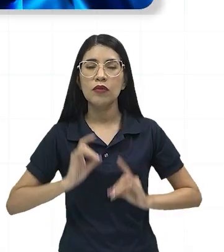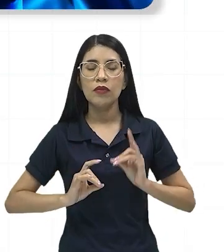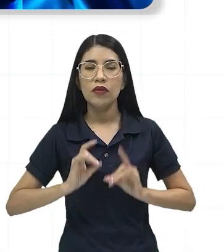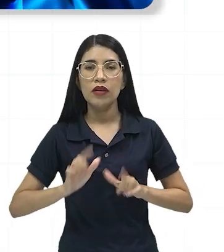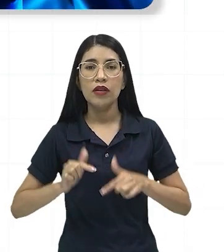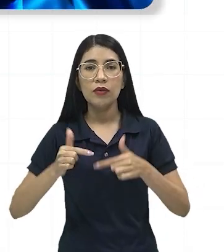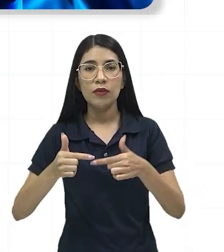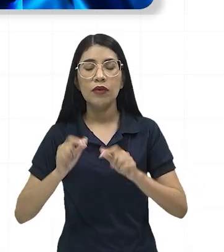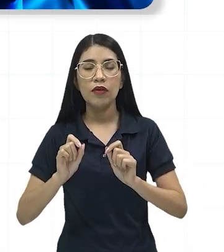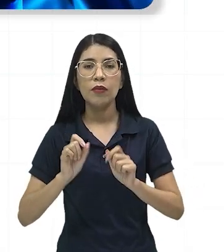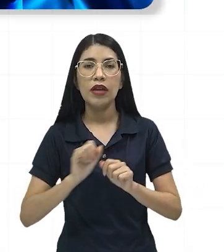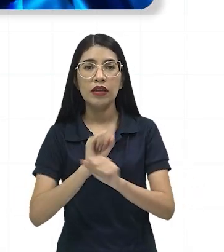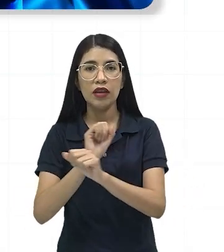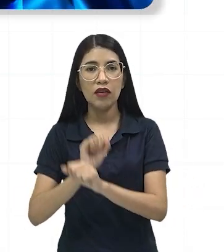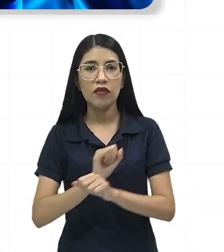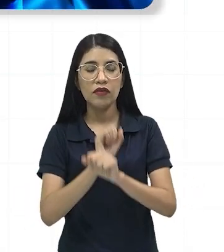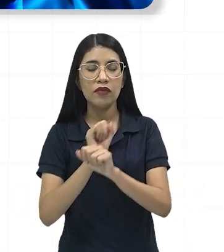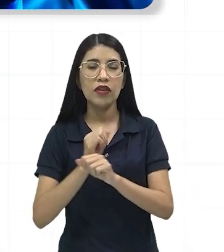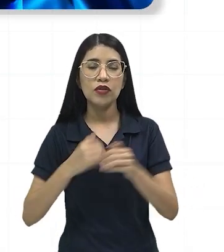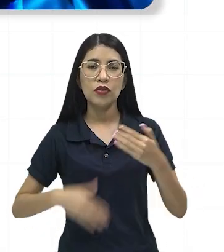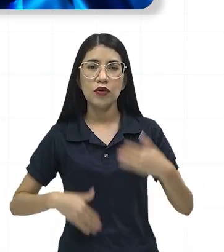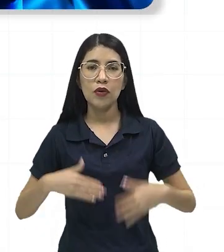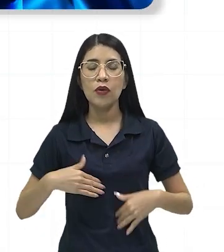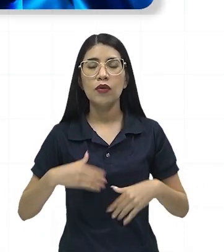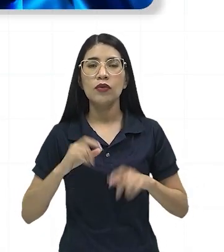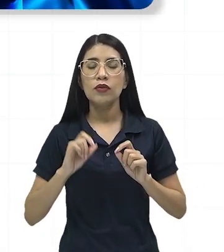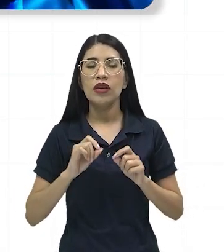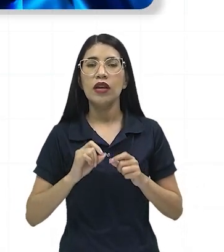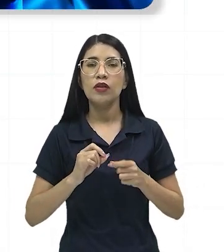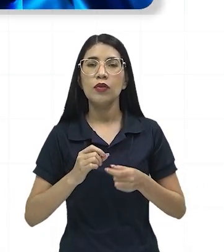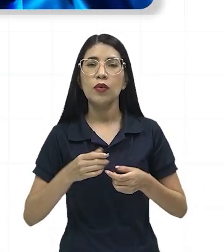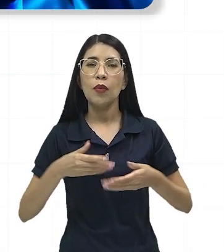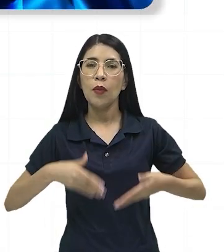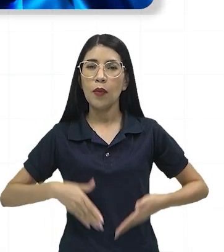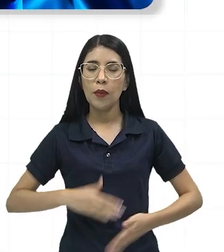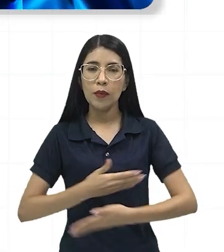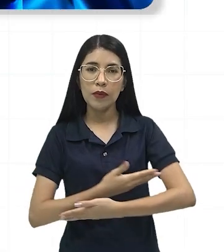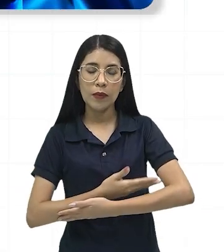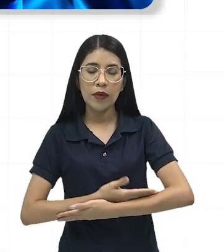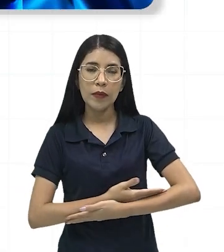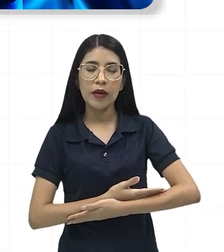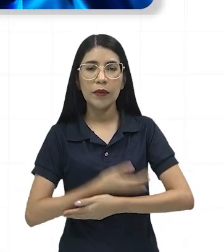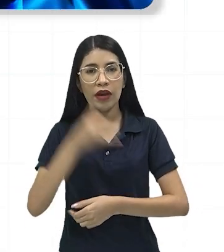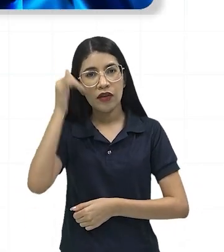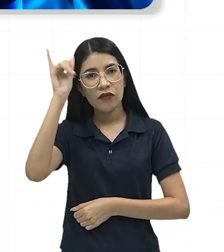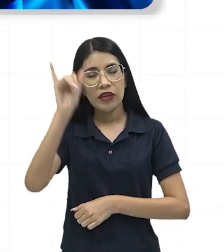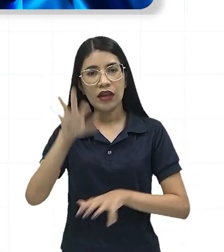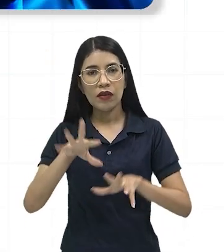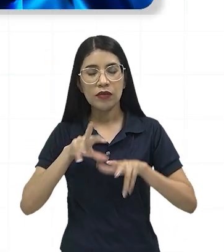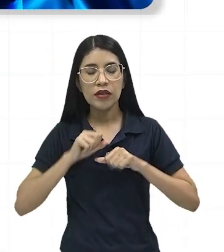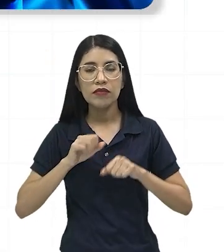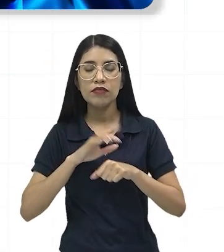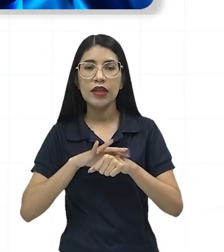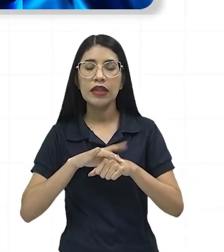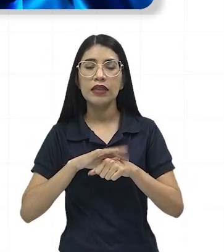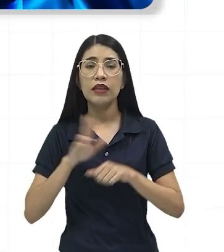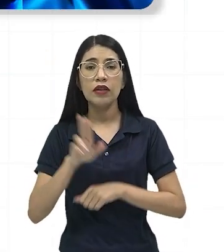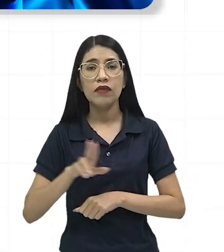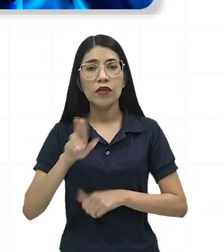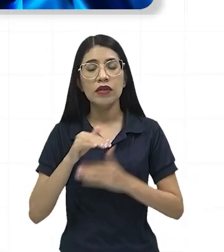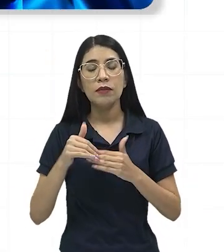que atua na defesa do organismo do recém-nascido contra infecções. Então, ele vai ser